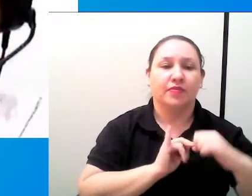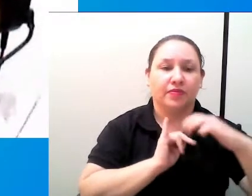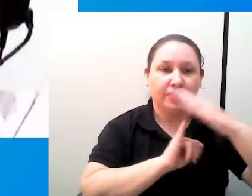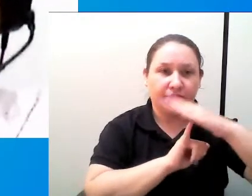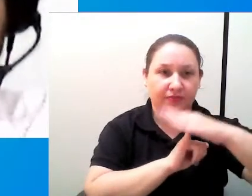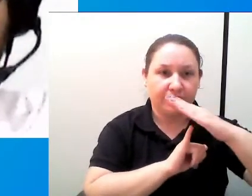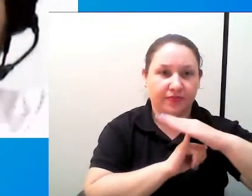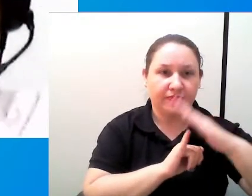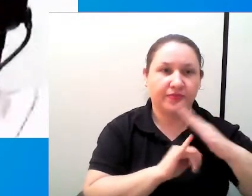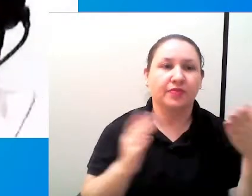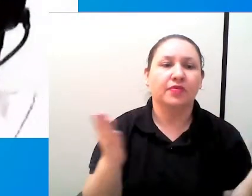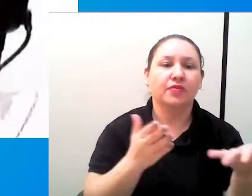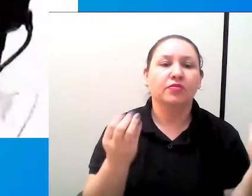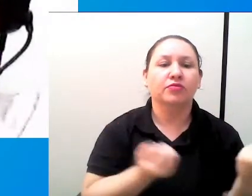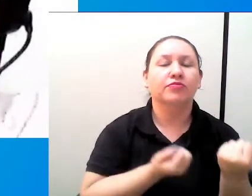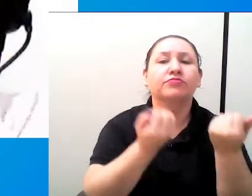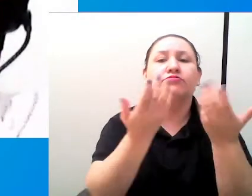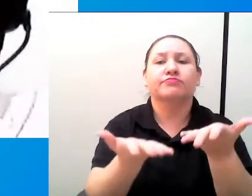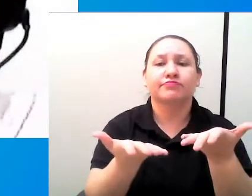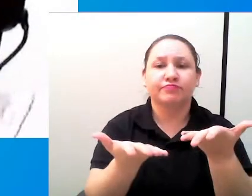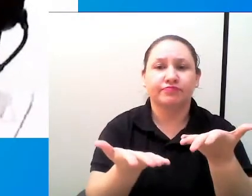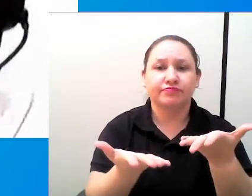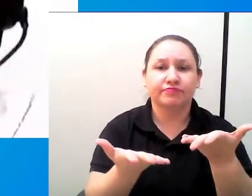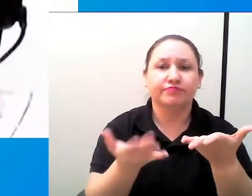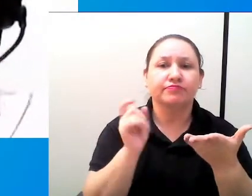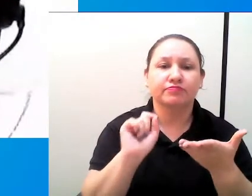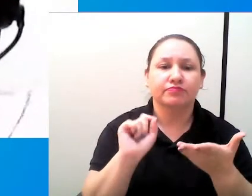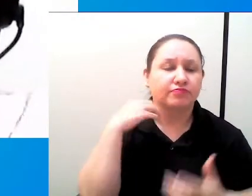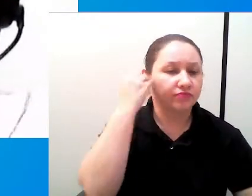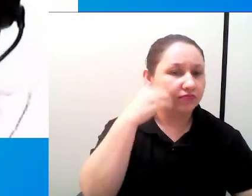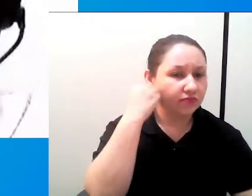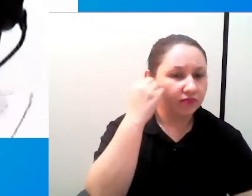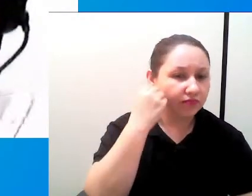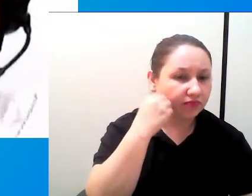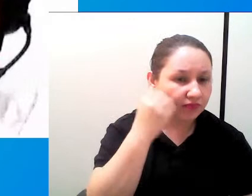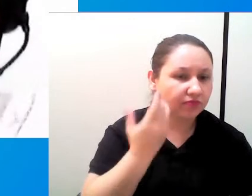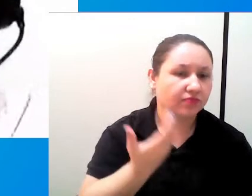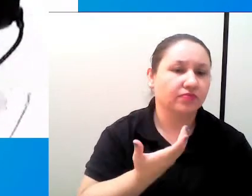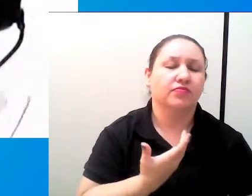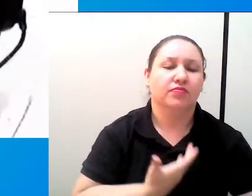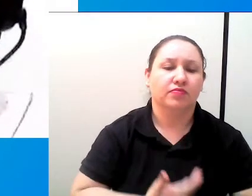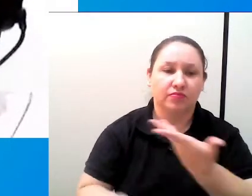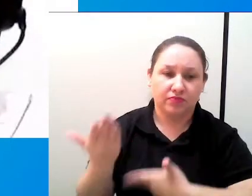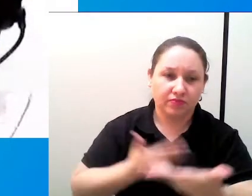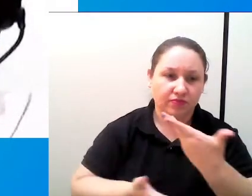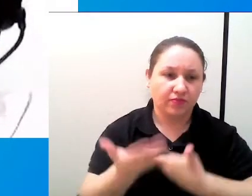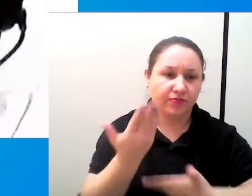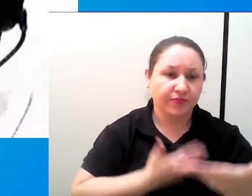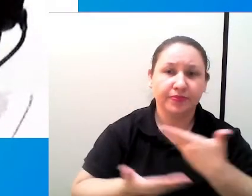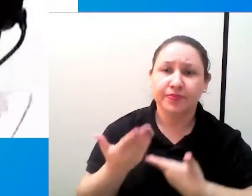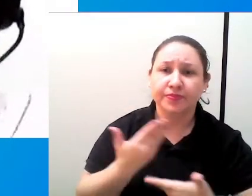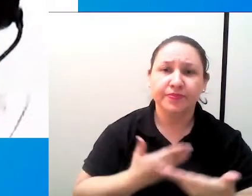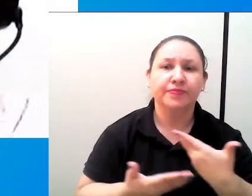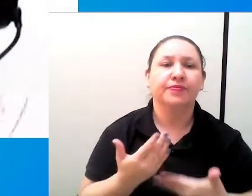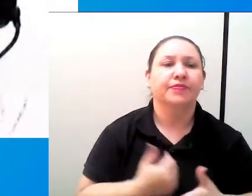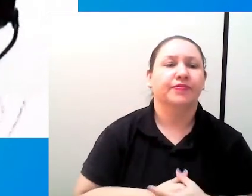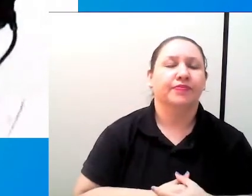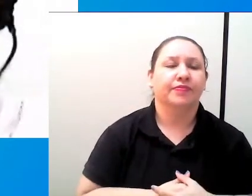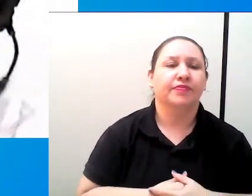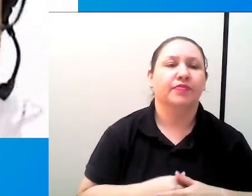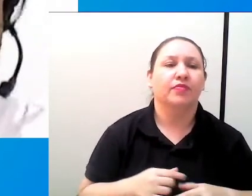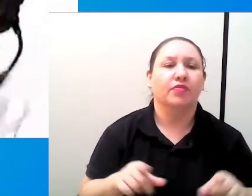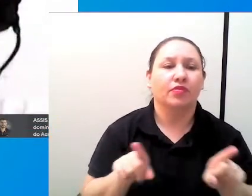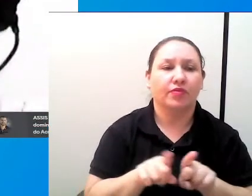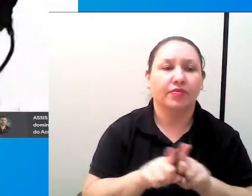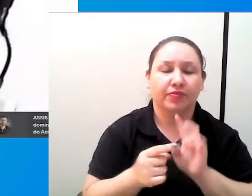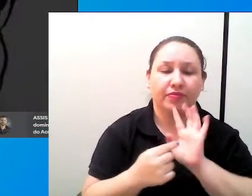um pouco da nossa experiência aqui, compartilhar com todos. E para iniciar, vou fazer compartilhamento da tela.